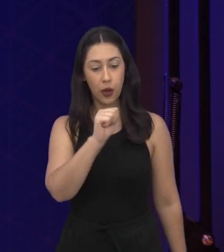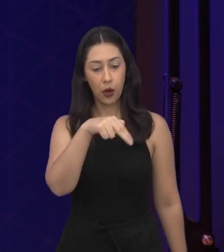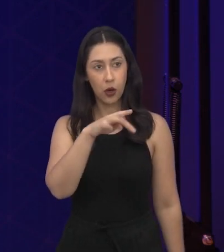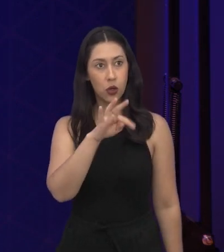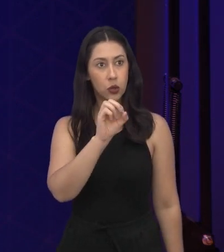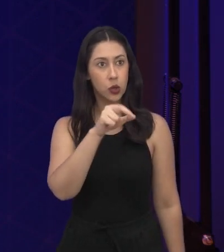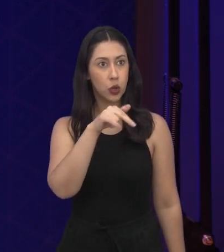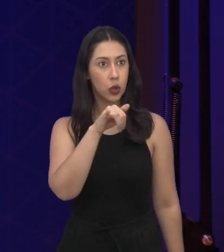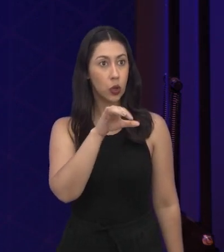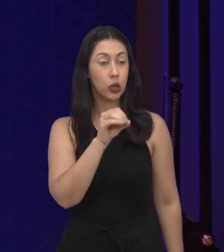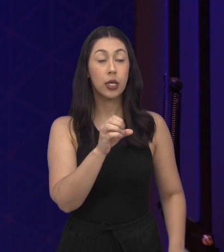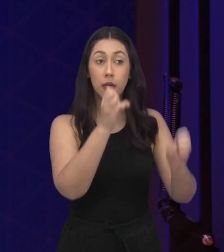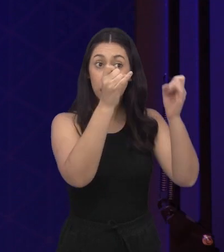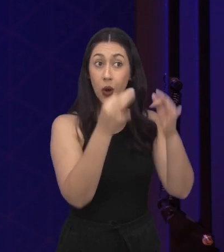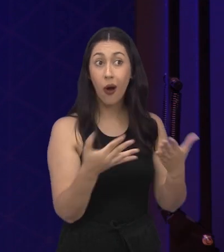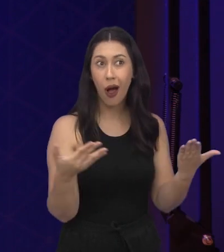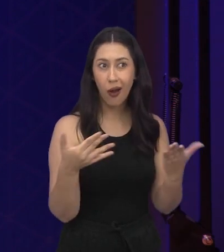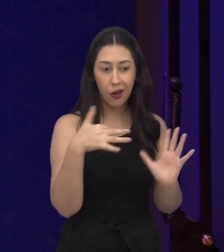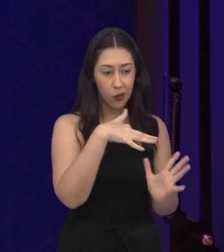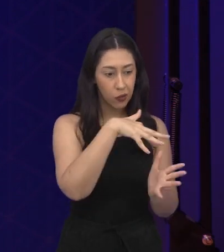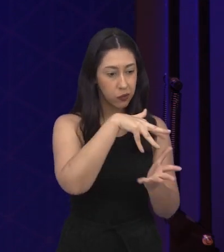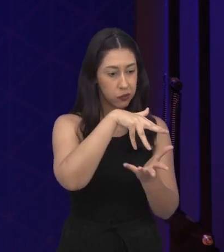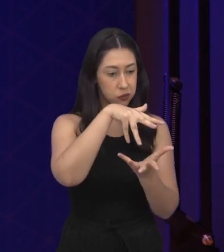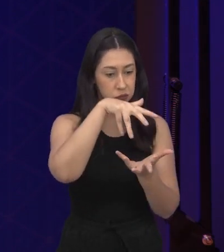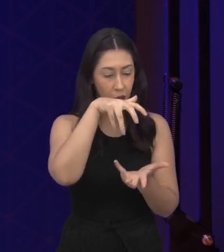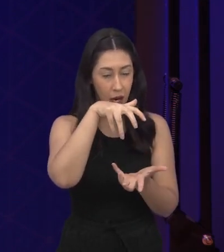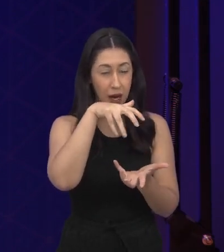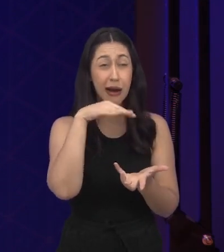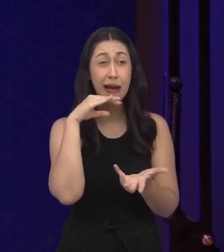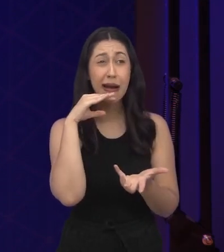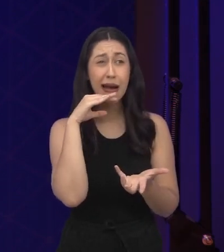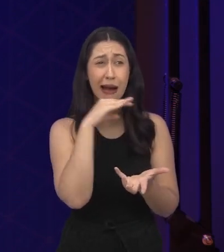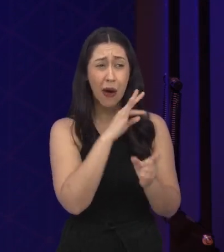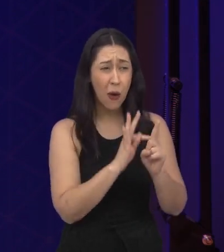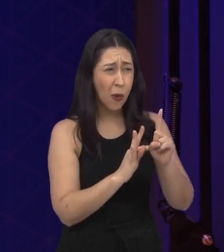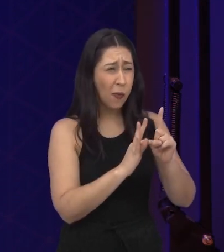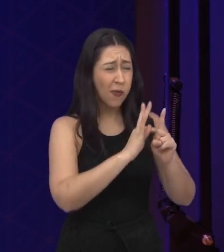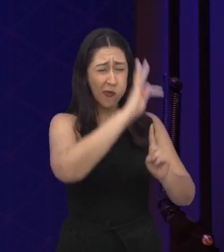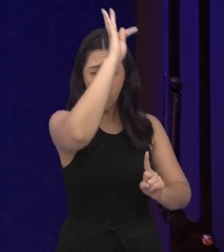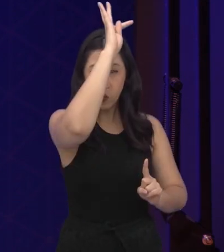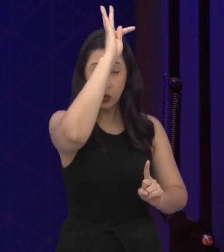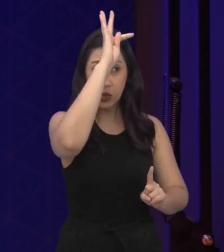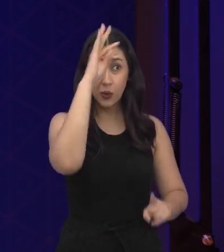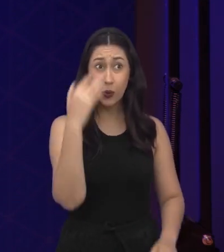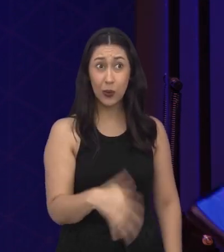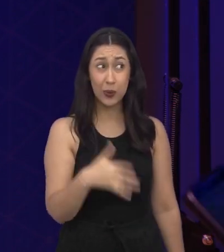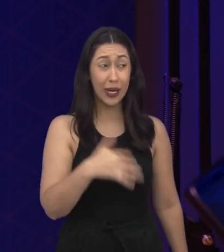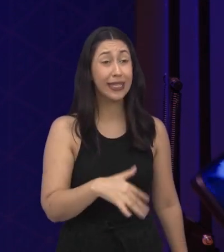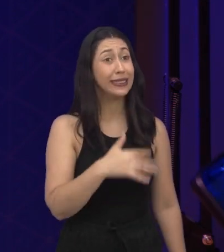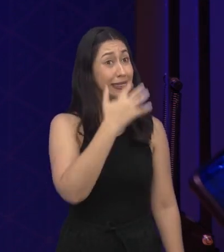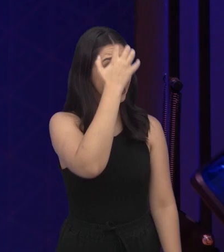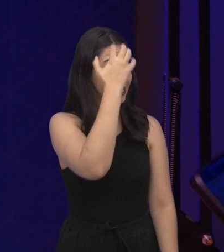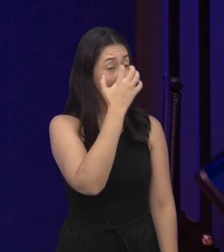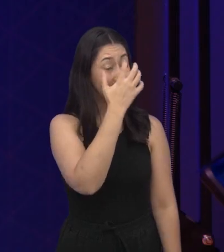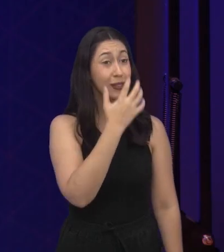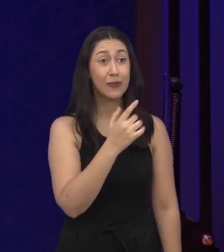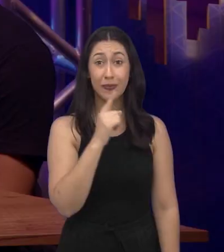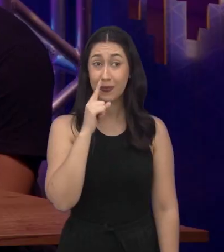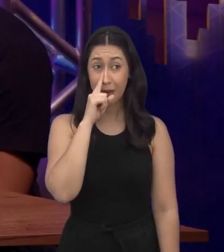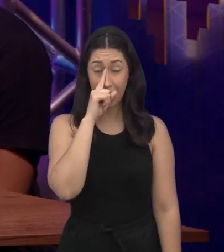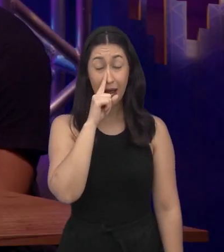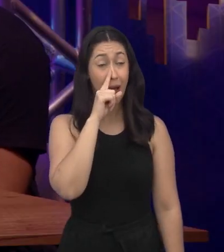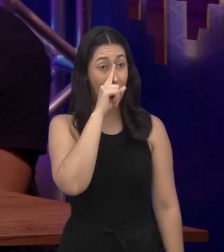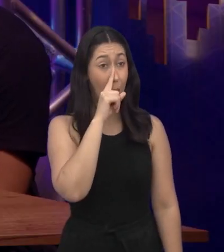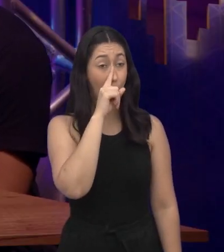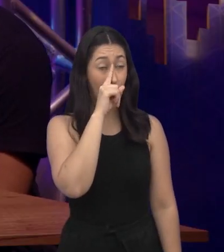nós passamos, então, do aquecimento global para ebulição global. E isso é bem grave. Isso é bem perigoso. É